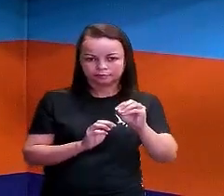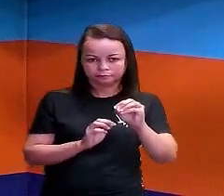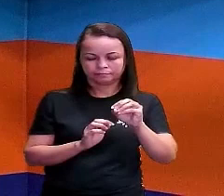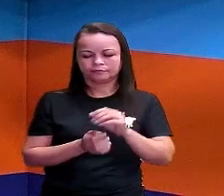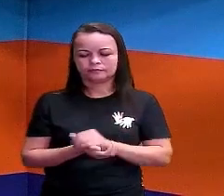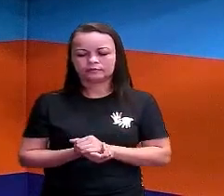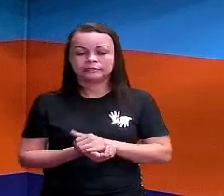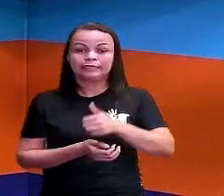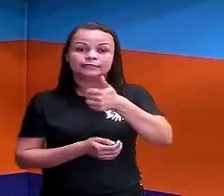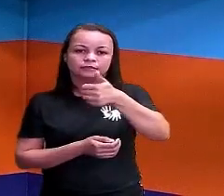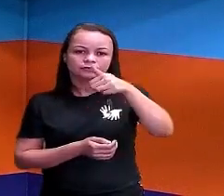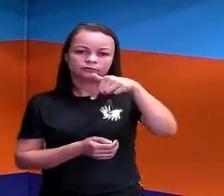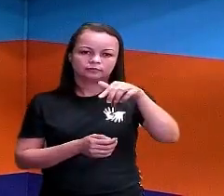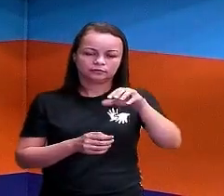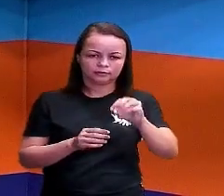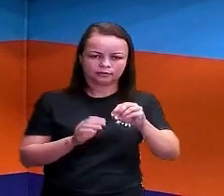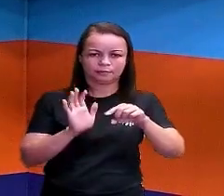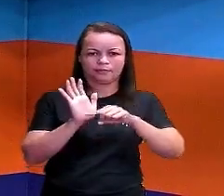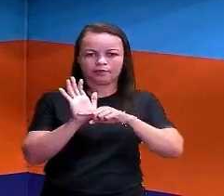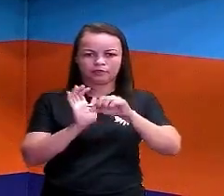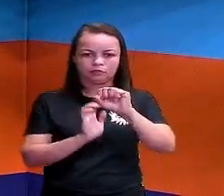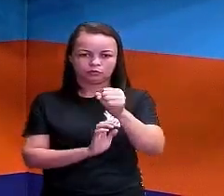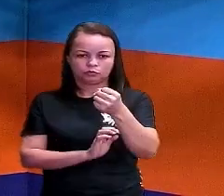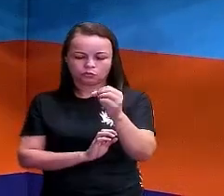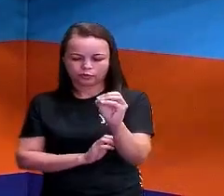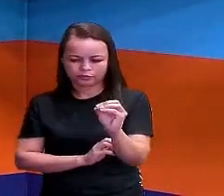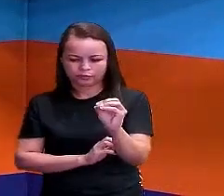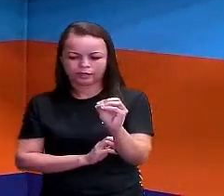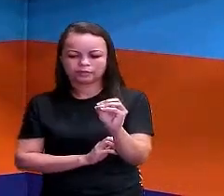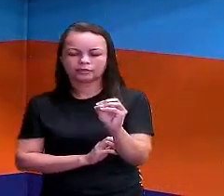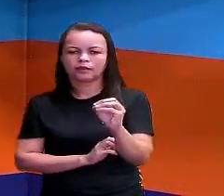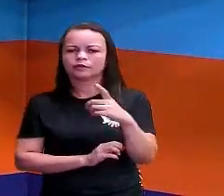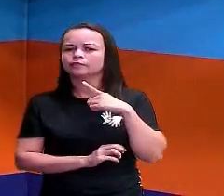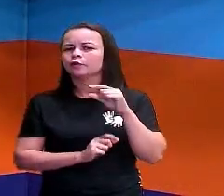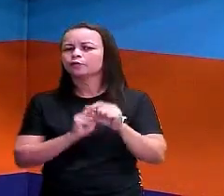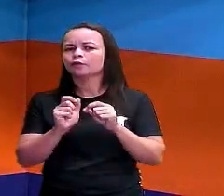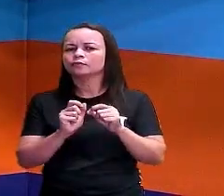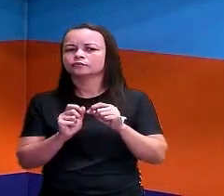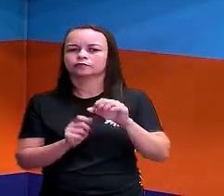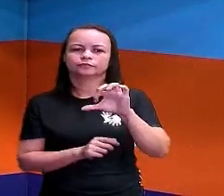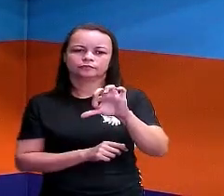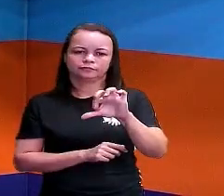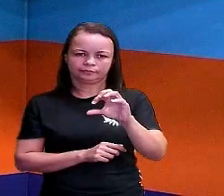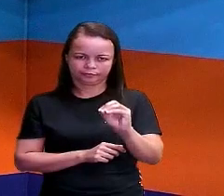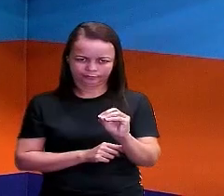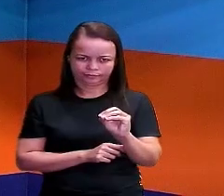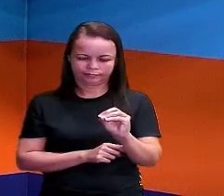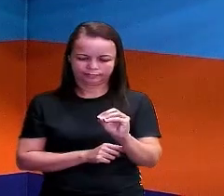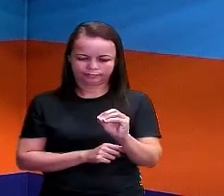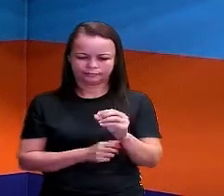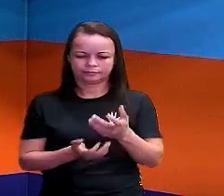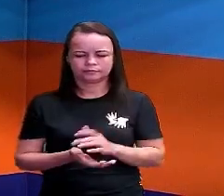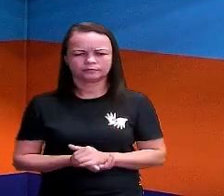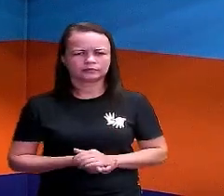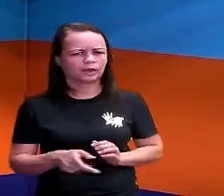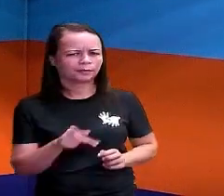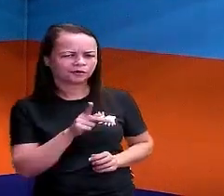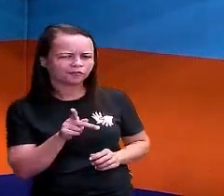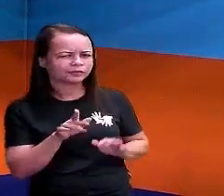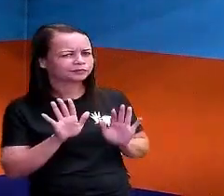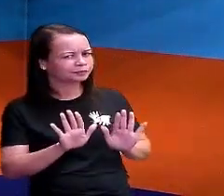170 menos 80, eu vou ficar com quanto? 90. Beleza? Ah, professora,